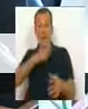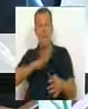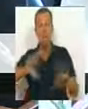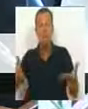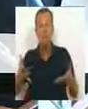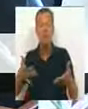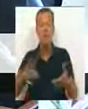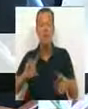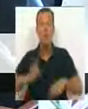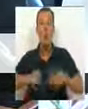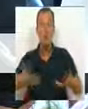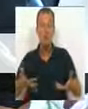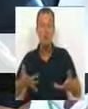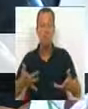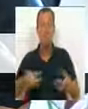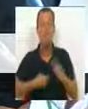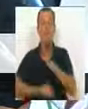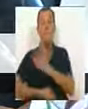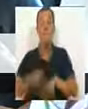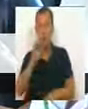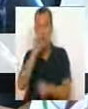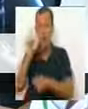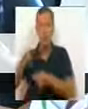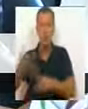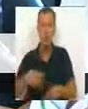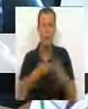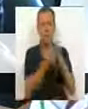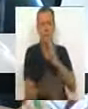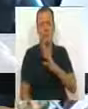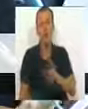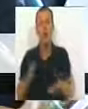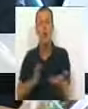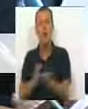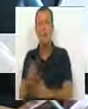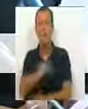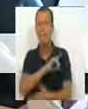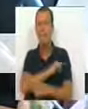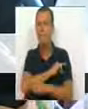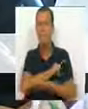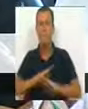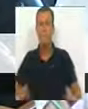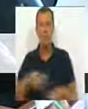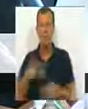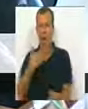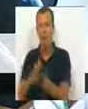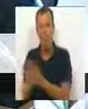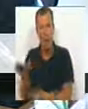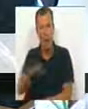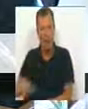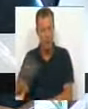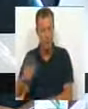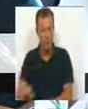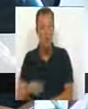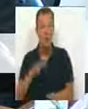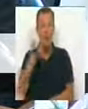esta situação em que centenas de agricultores de Silves, Lagoa e Portimão continuam impedidos de usufruir deste regadio. Uma segunda